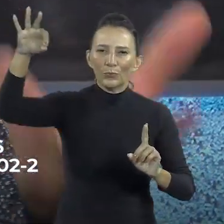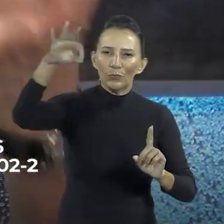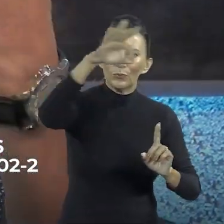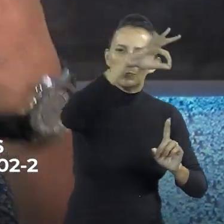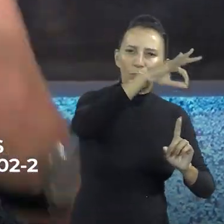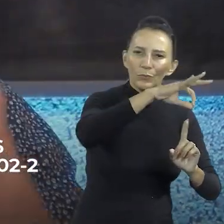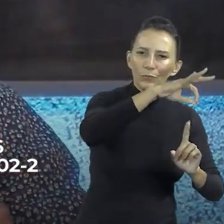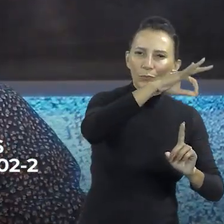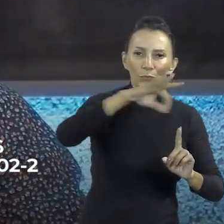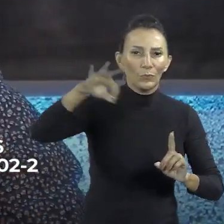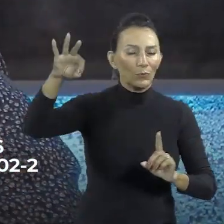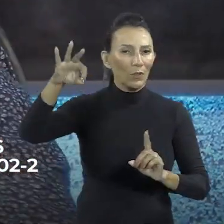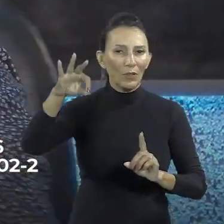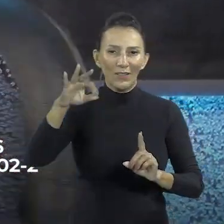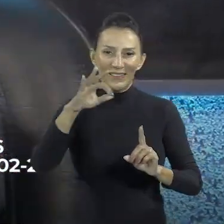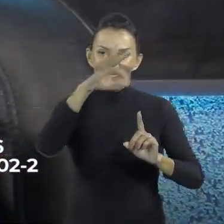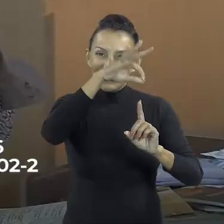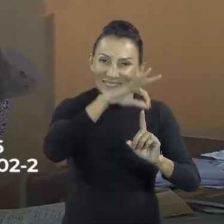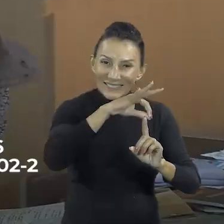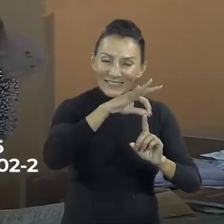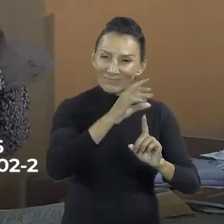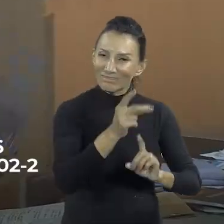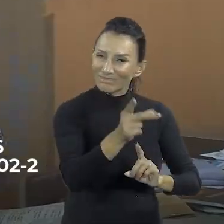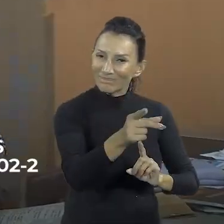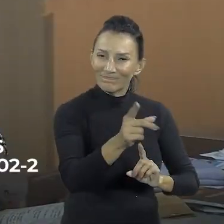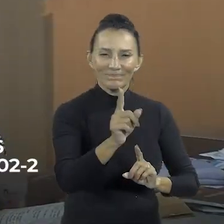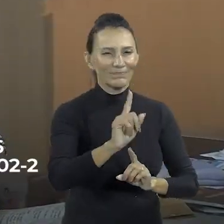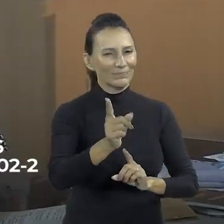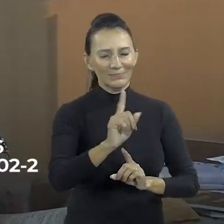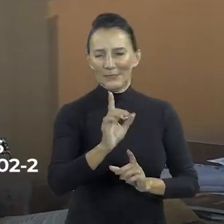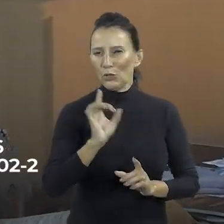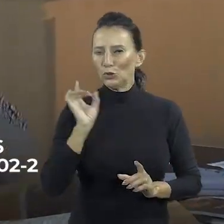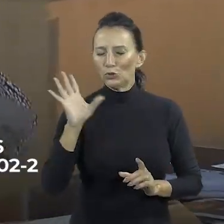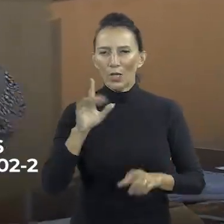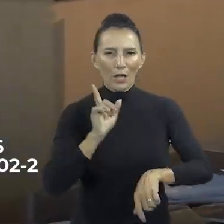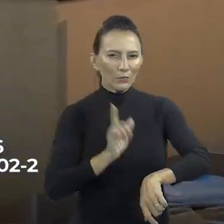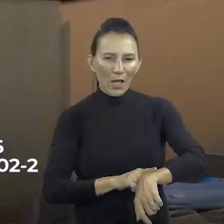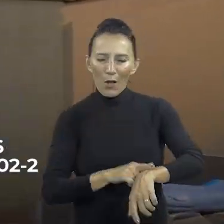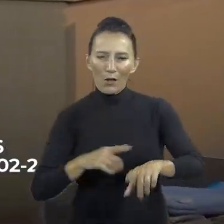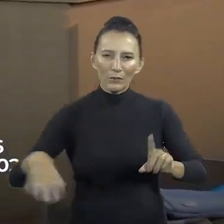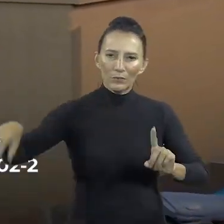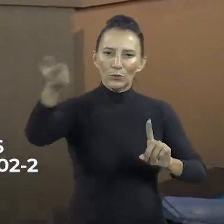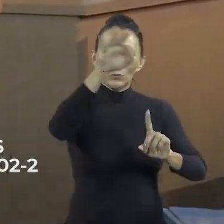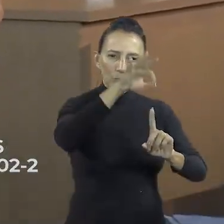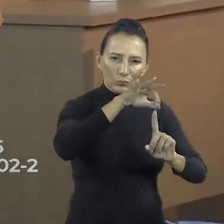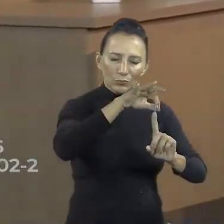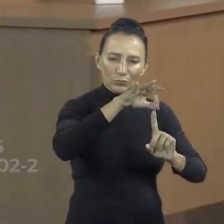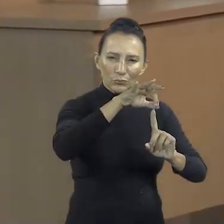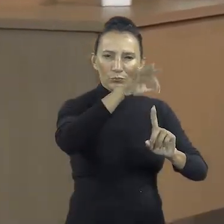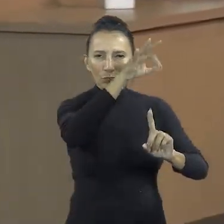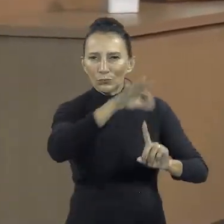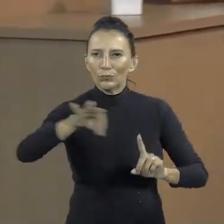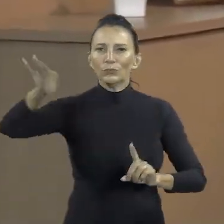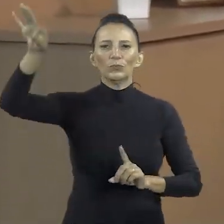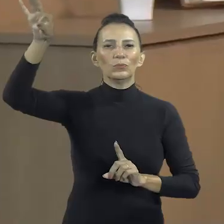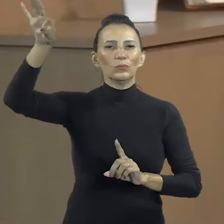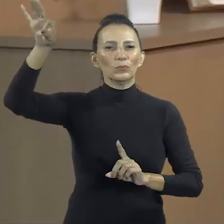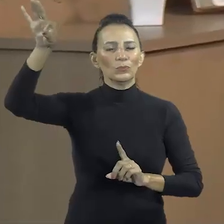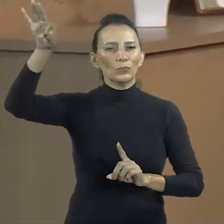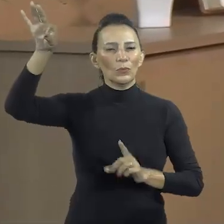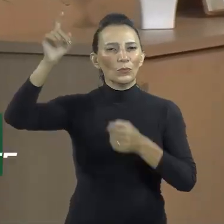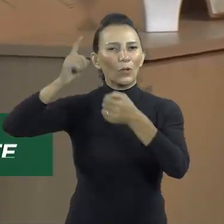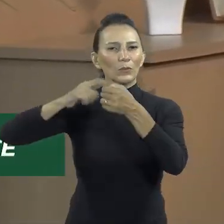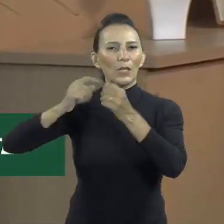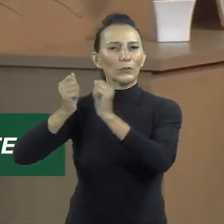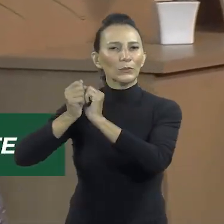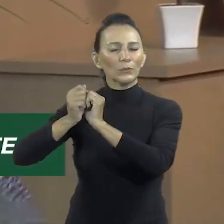não habitava na pessoa. Ele se manifestava na pessoa e depois ia, voltava para o Pai. Mas